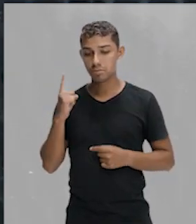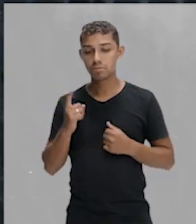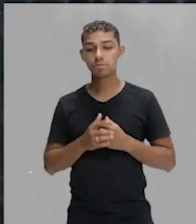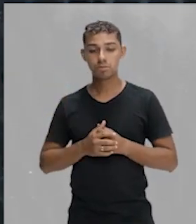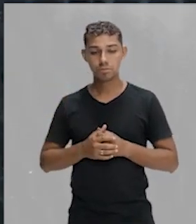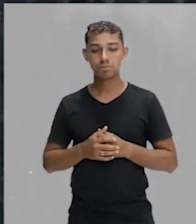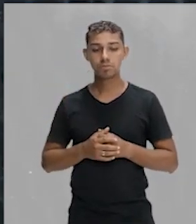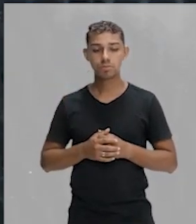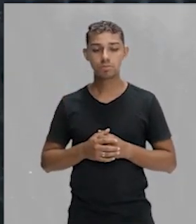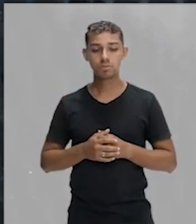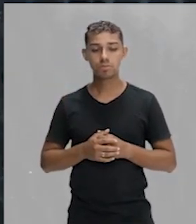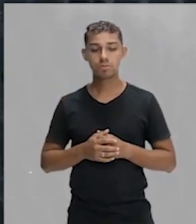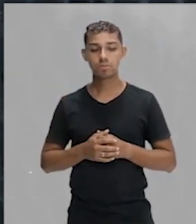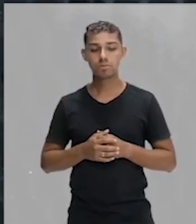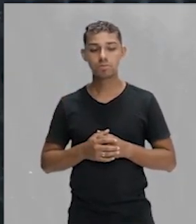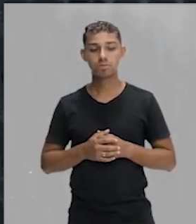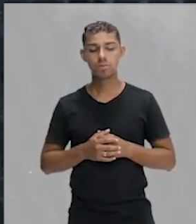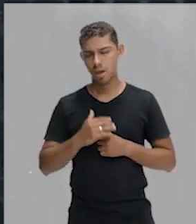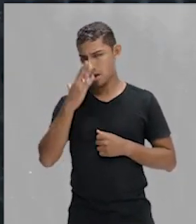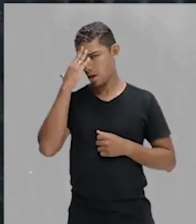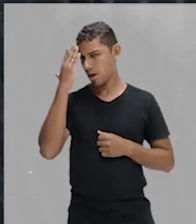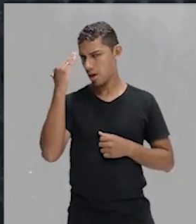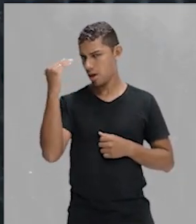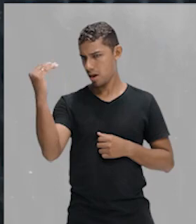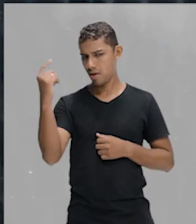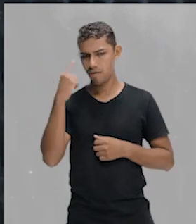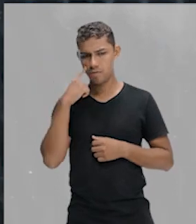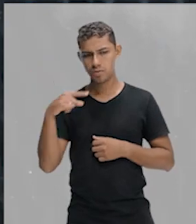ele é um metrô